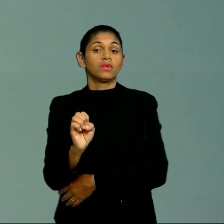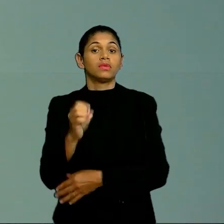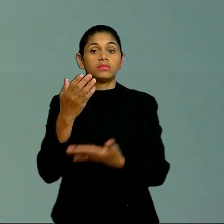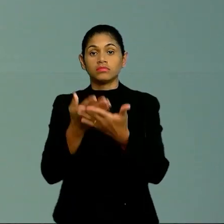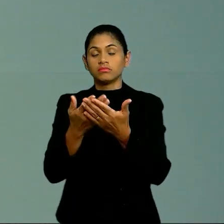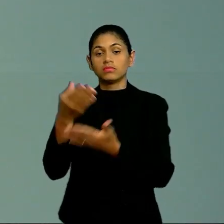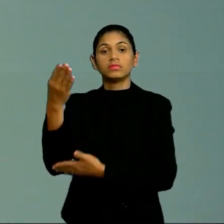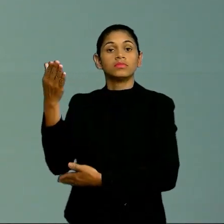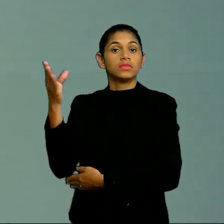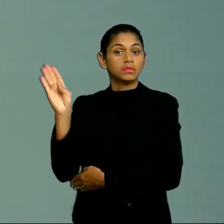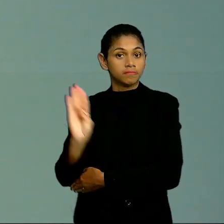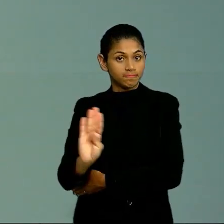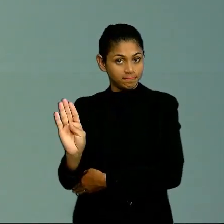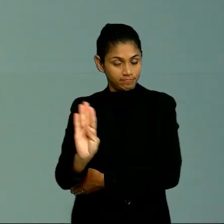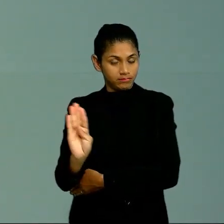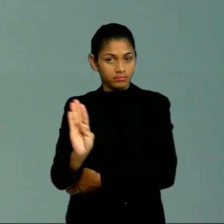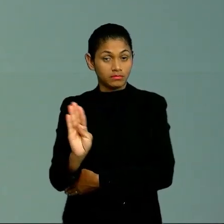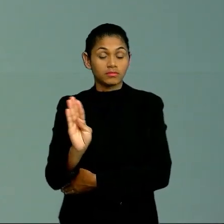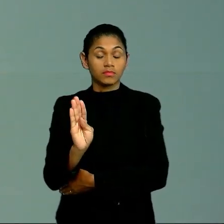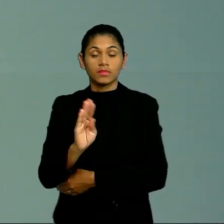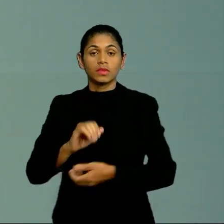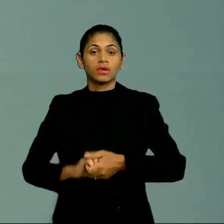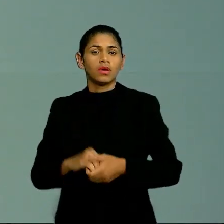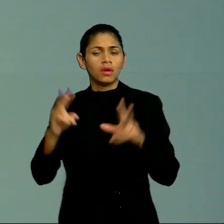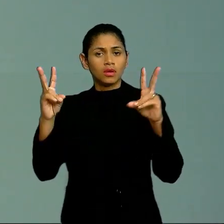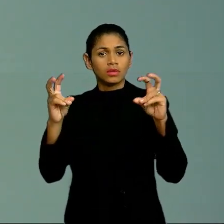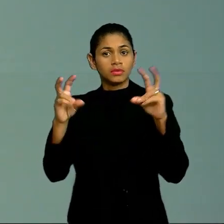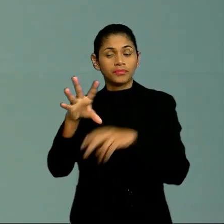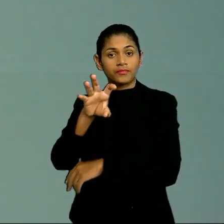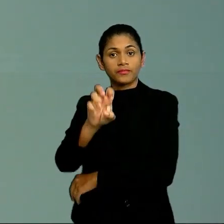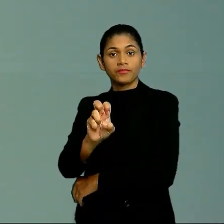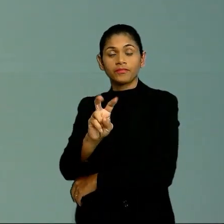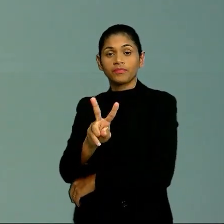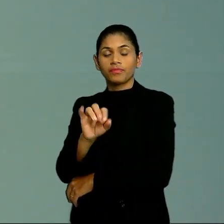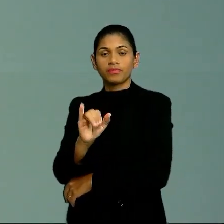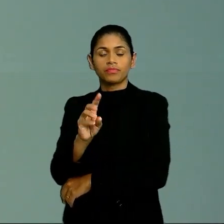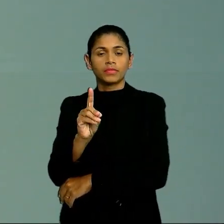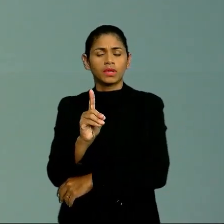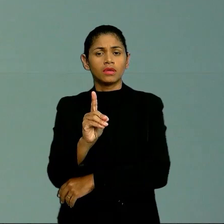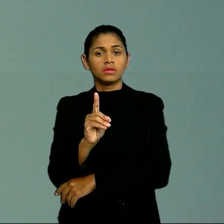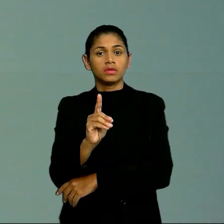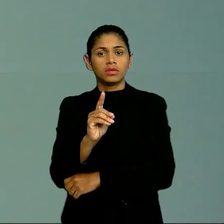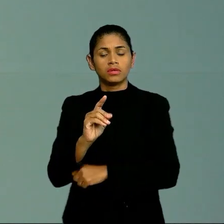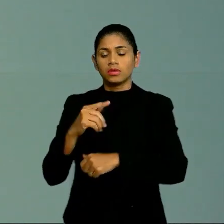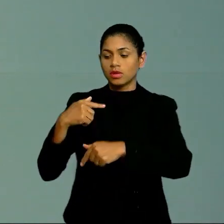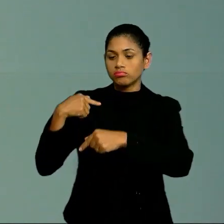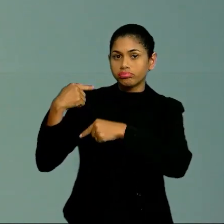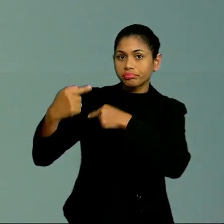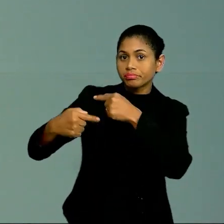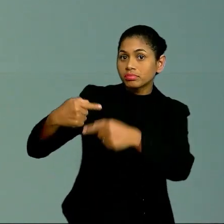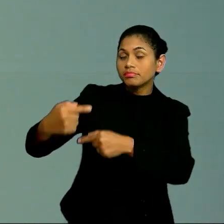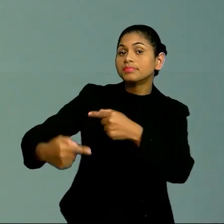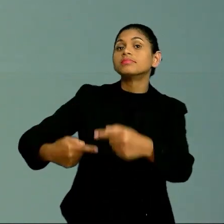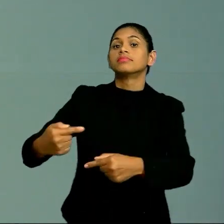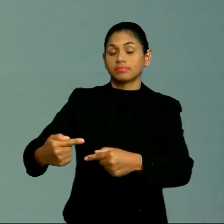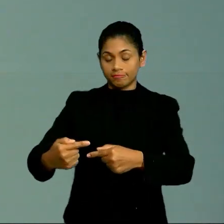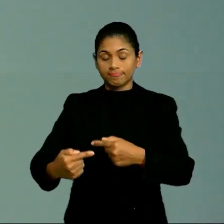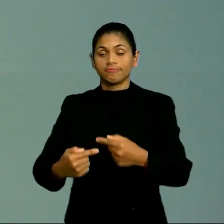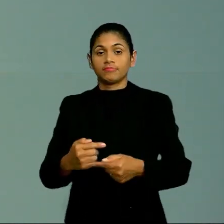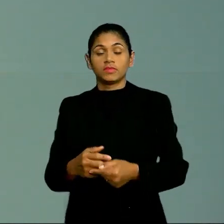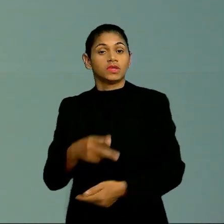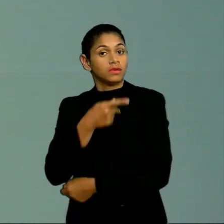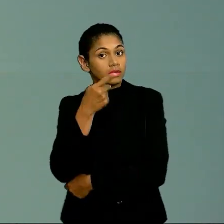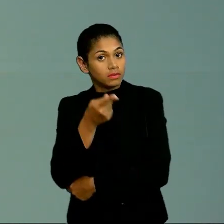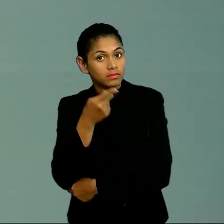sobre evidências da evolução. Lembrando que a gente está vendo aí evolução, a gente falou, sobre